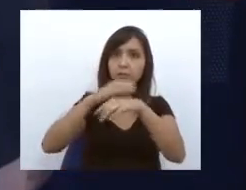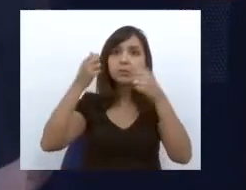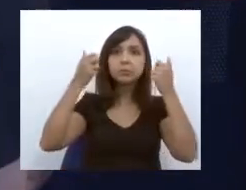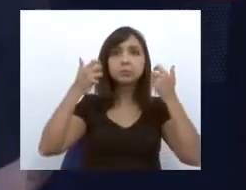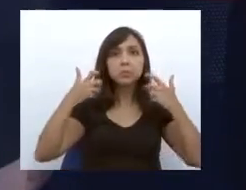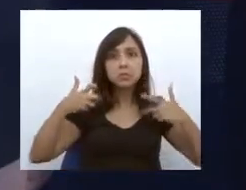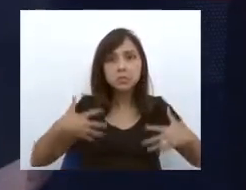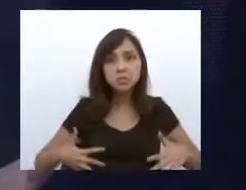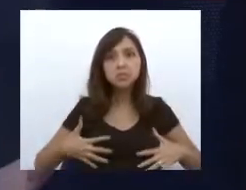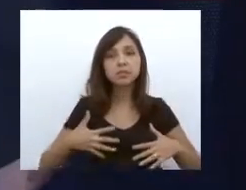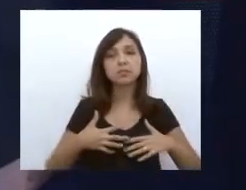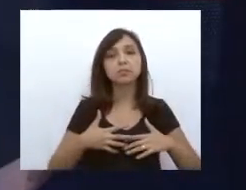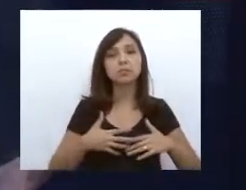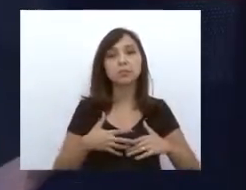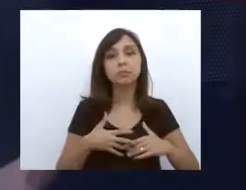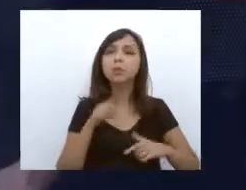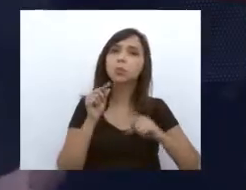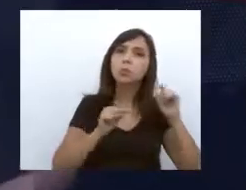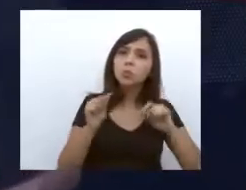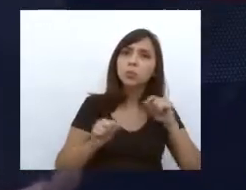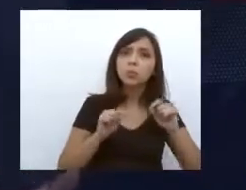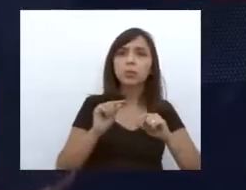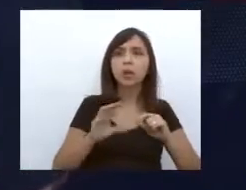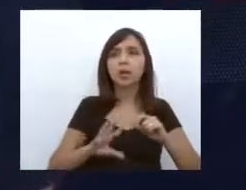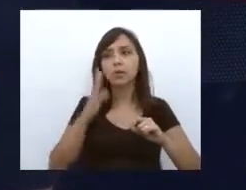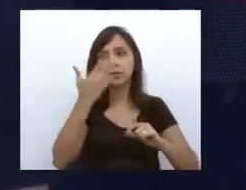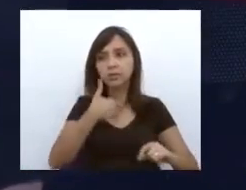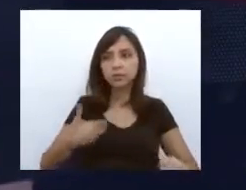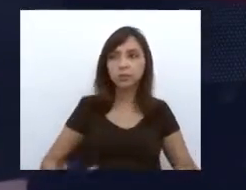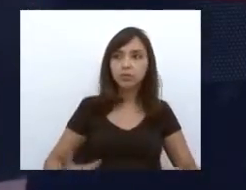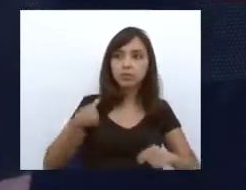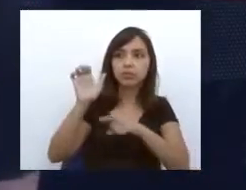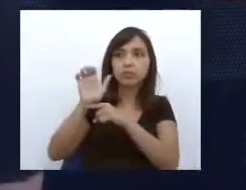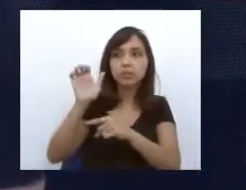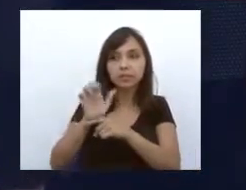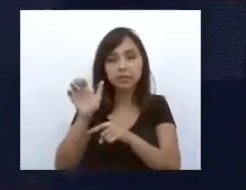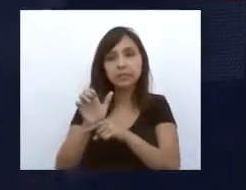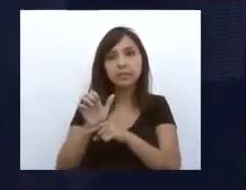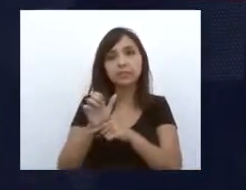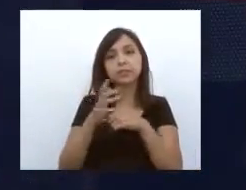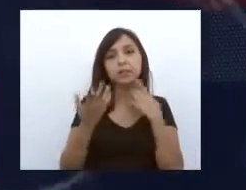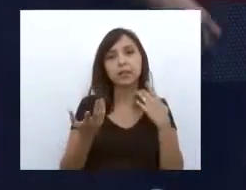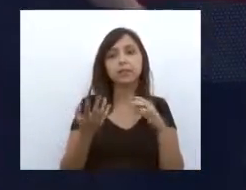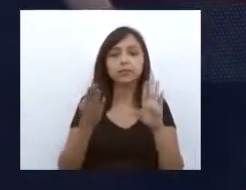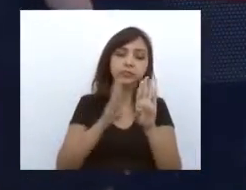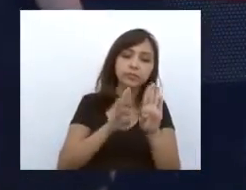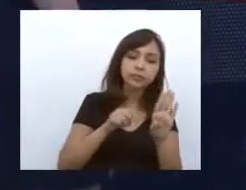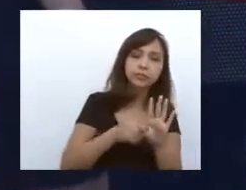mais detalhes o que está levando o governo do Estado a fazer essa